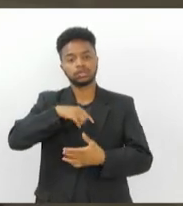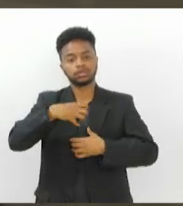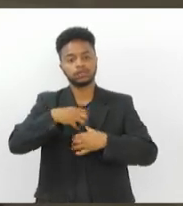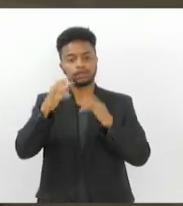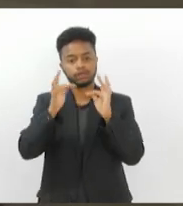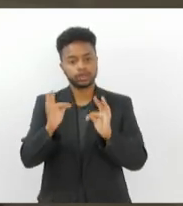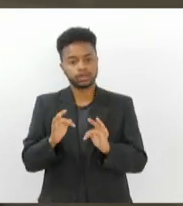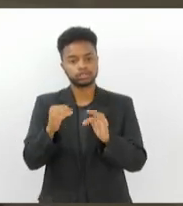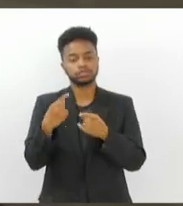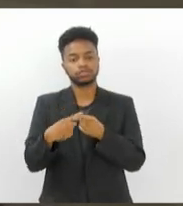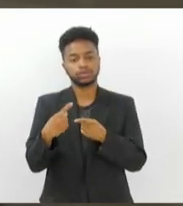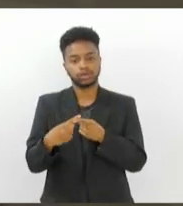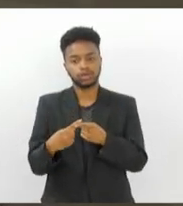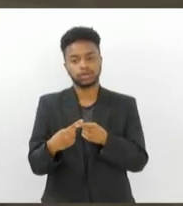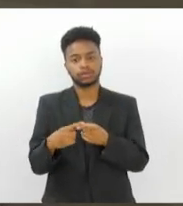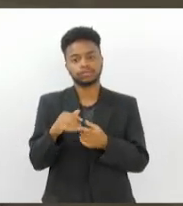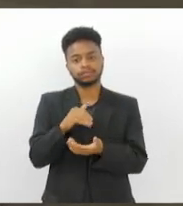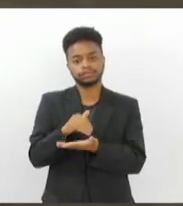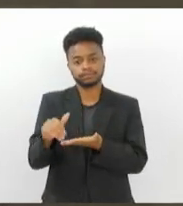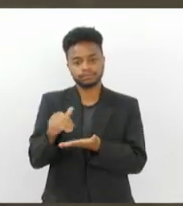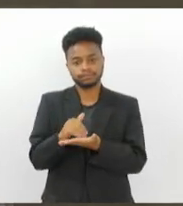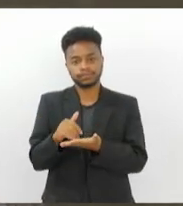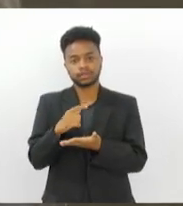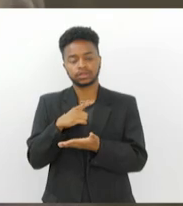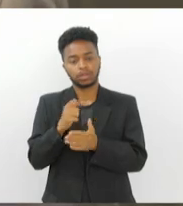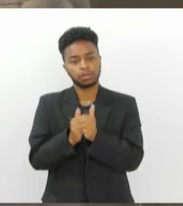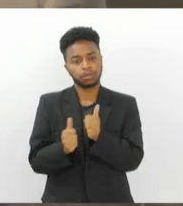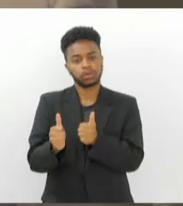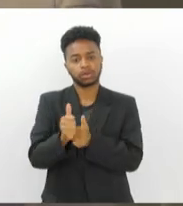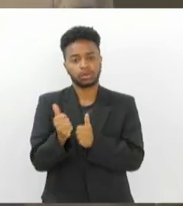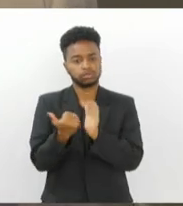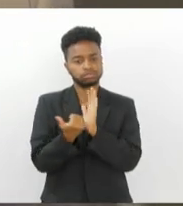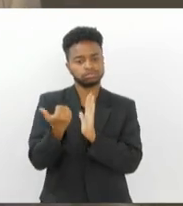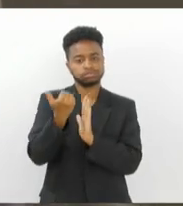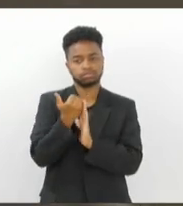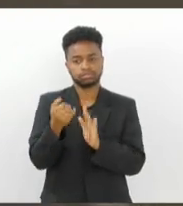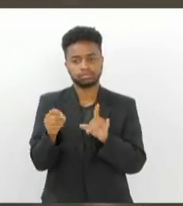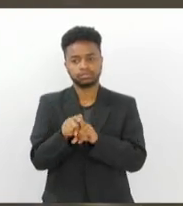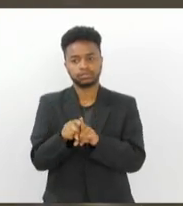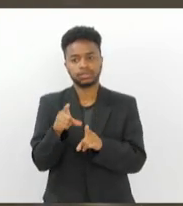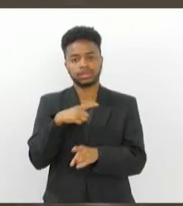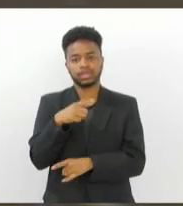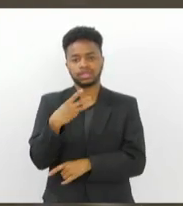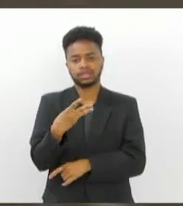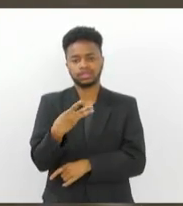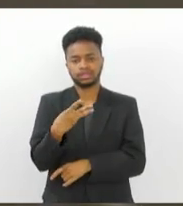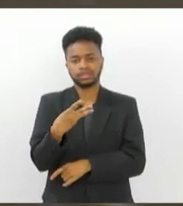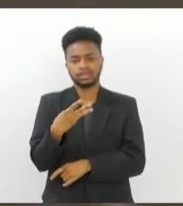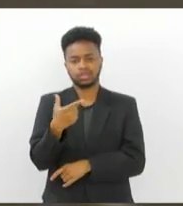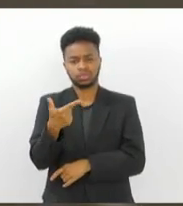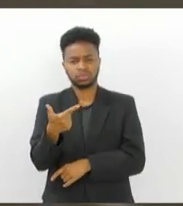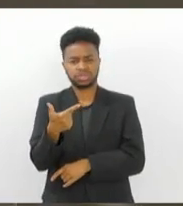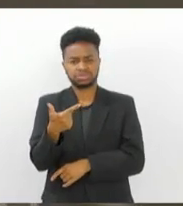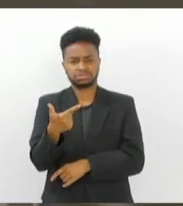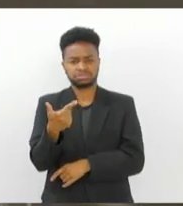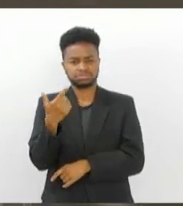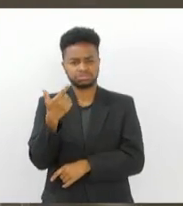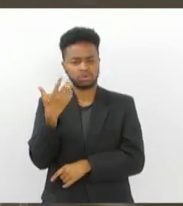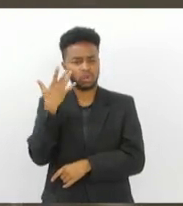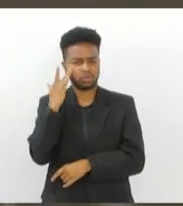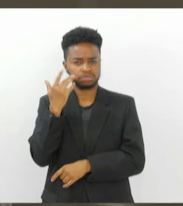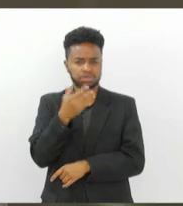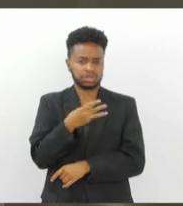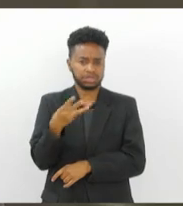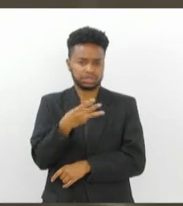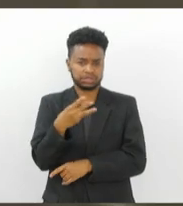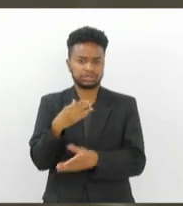missão é uma é uma secretaria que tem um protagonismo muito grande são 32 ou 32 ou 33